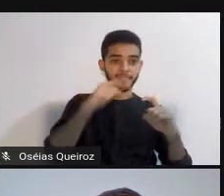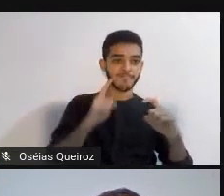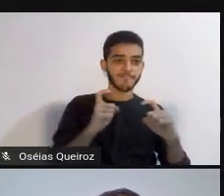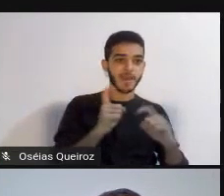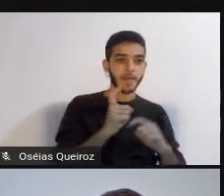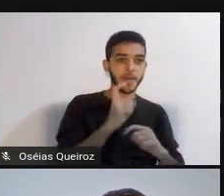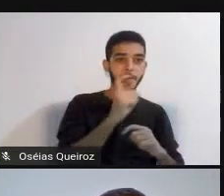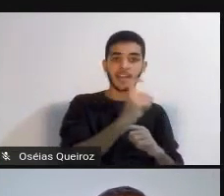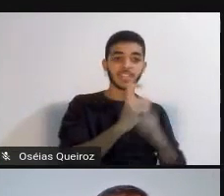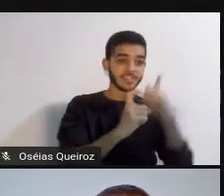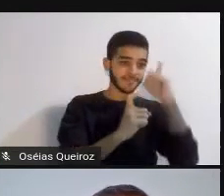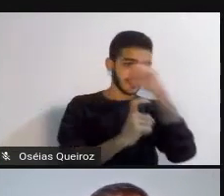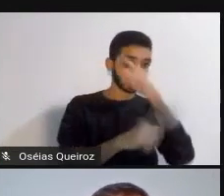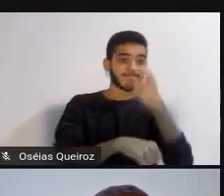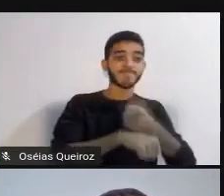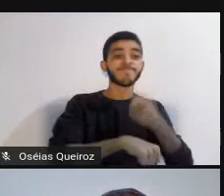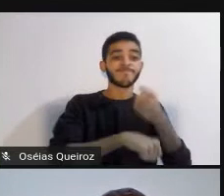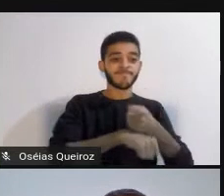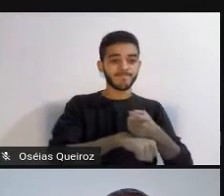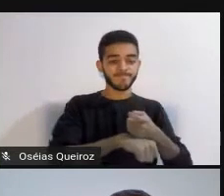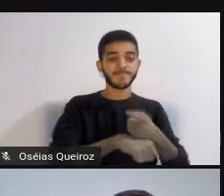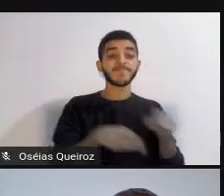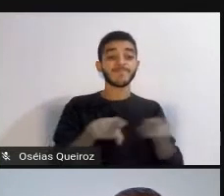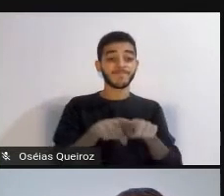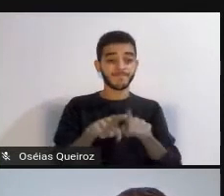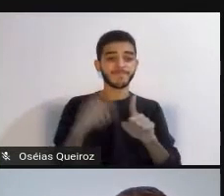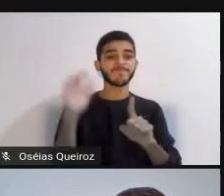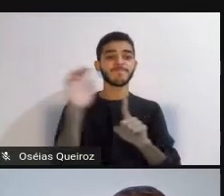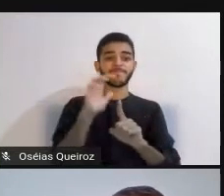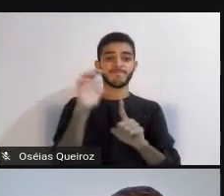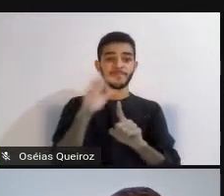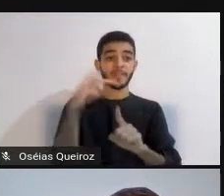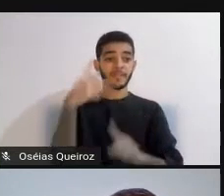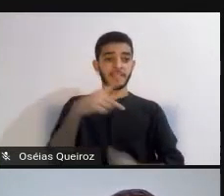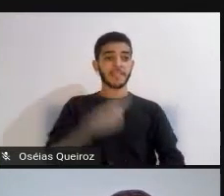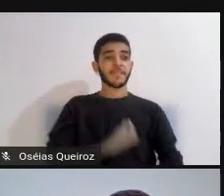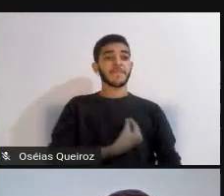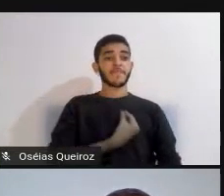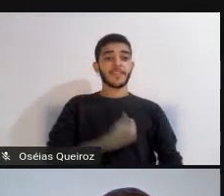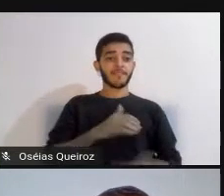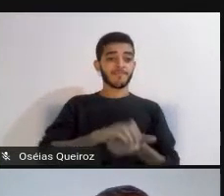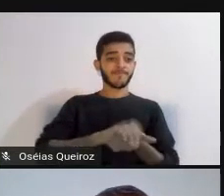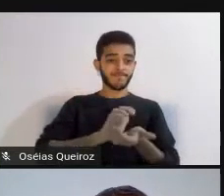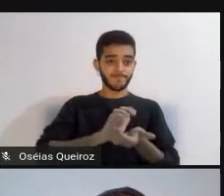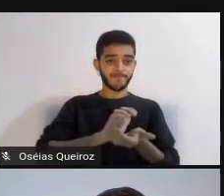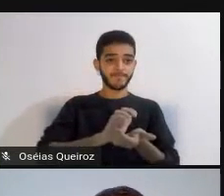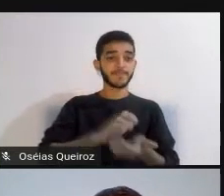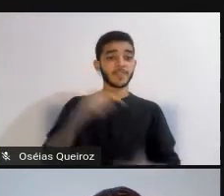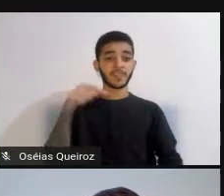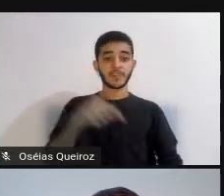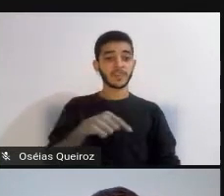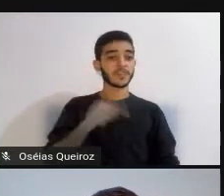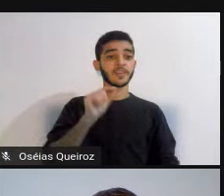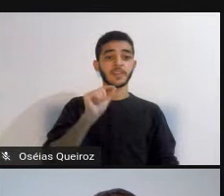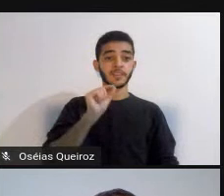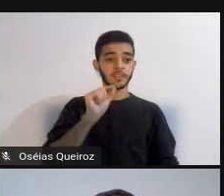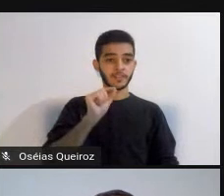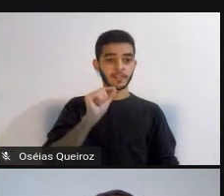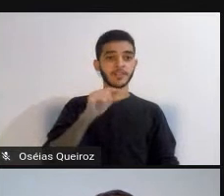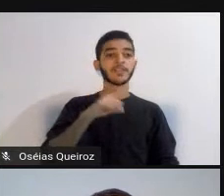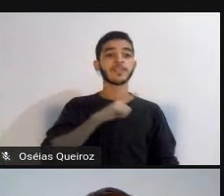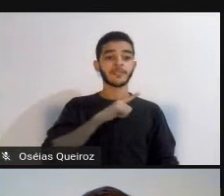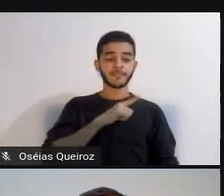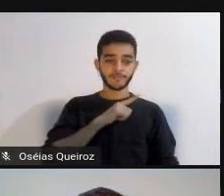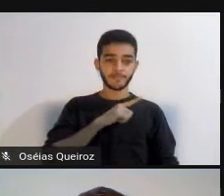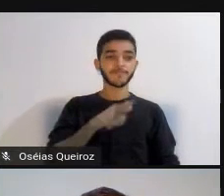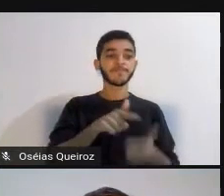estágios larvais e também influenciava na sua sobrevivência. Então, aqui, isso pode ter um efeito, inclusive,